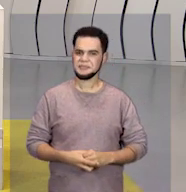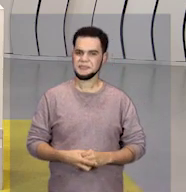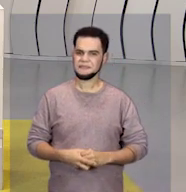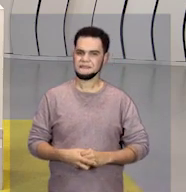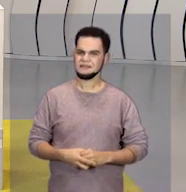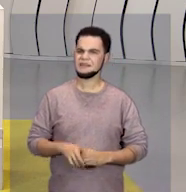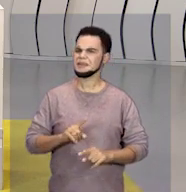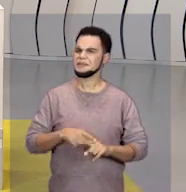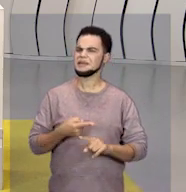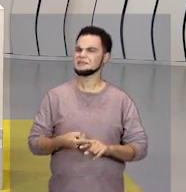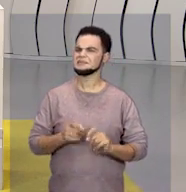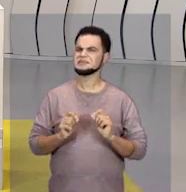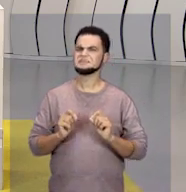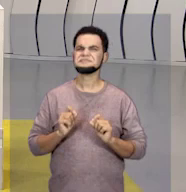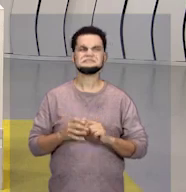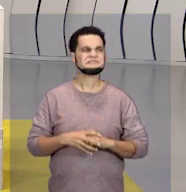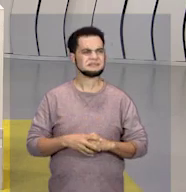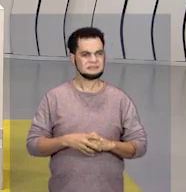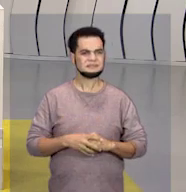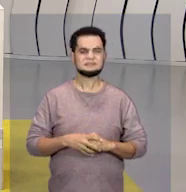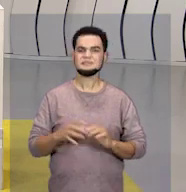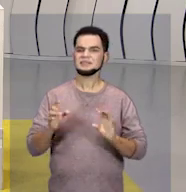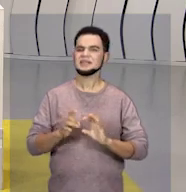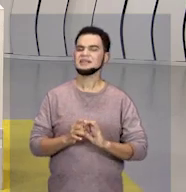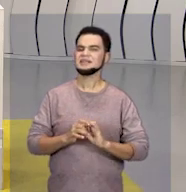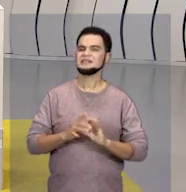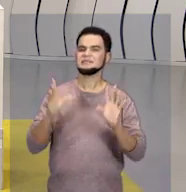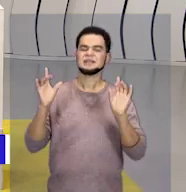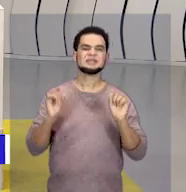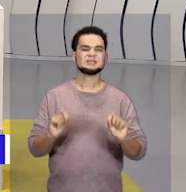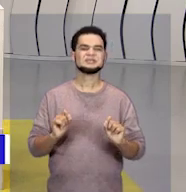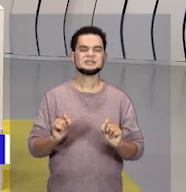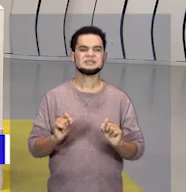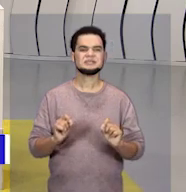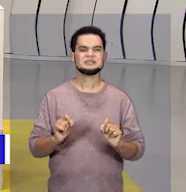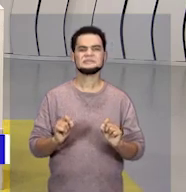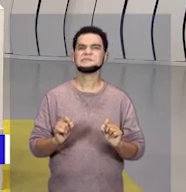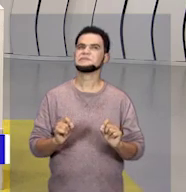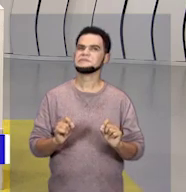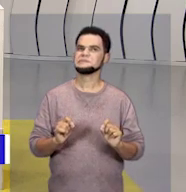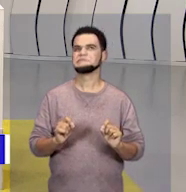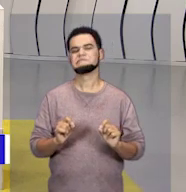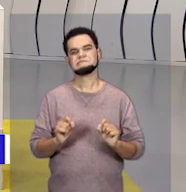Que mais? A liberdade de